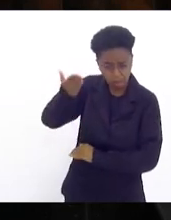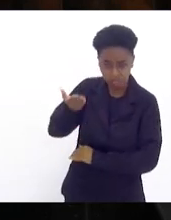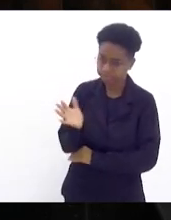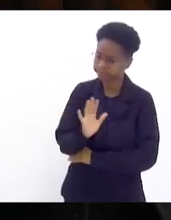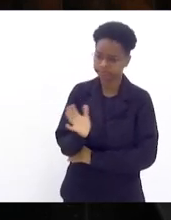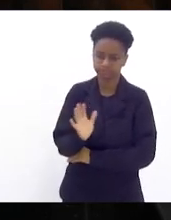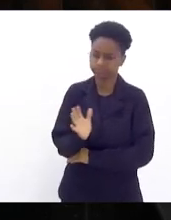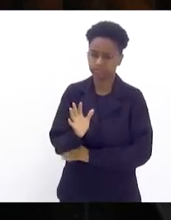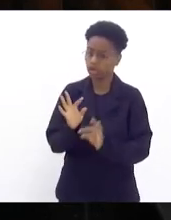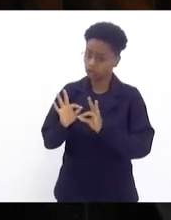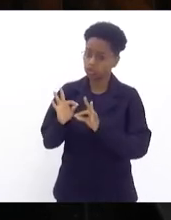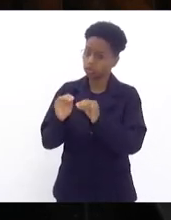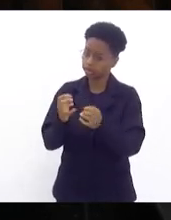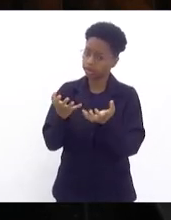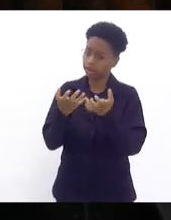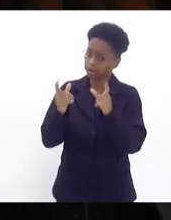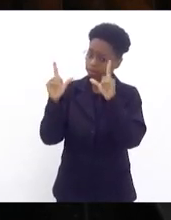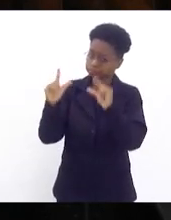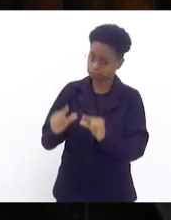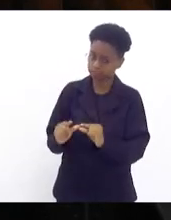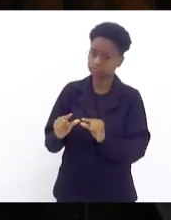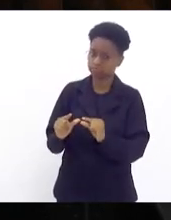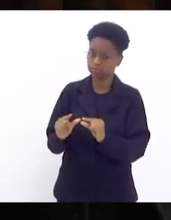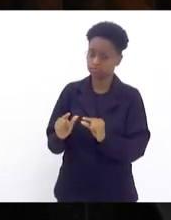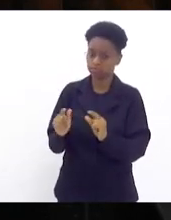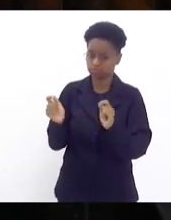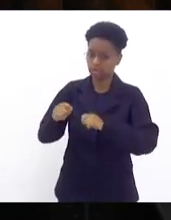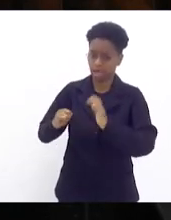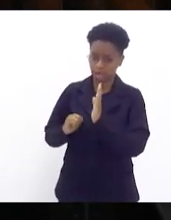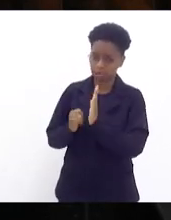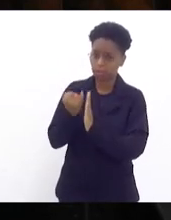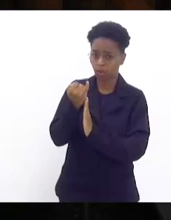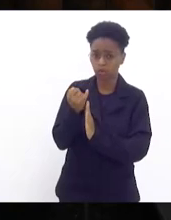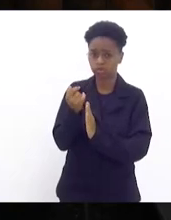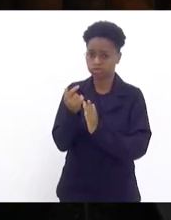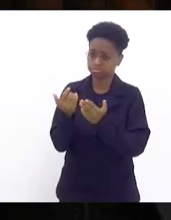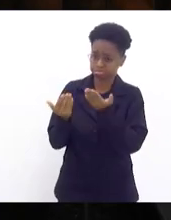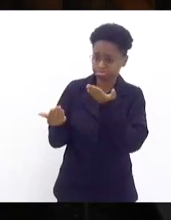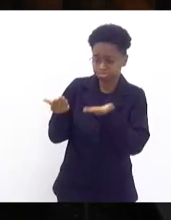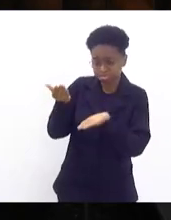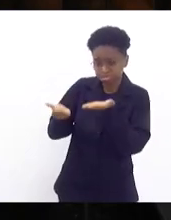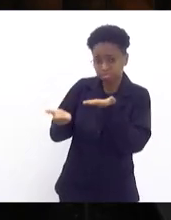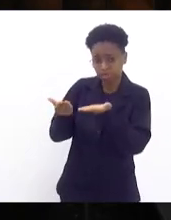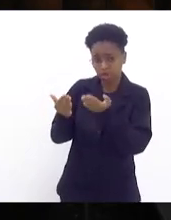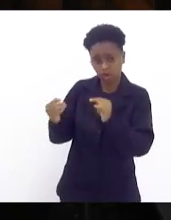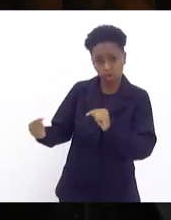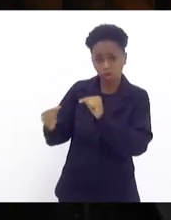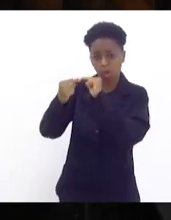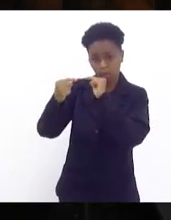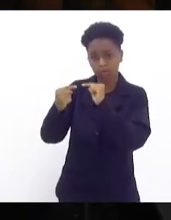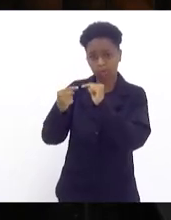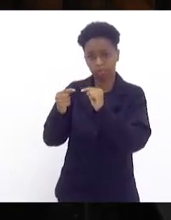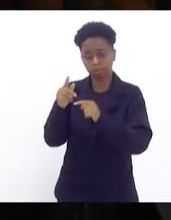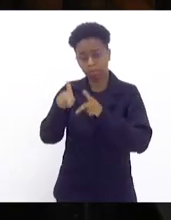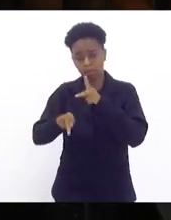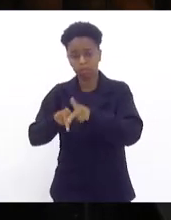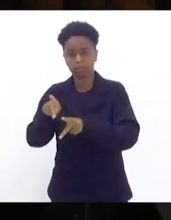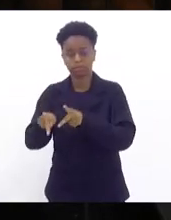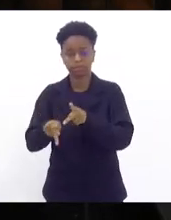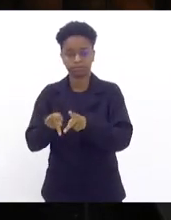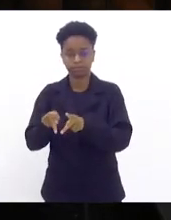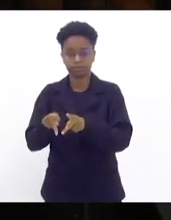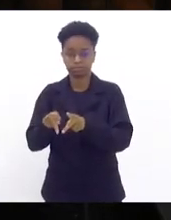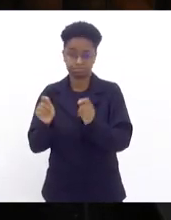queremos impostos que possam ser plausíveis da média da população